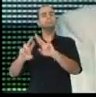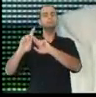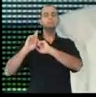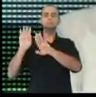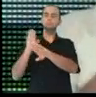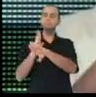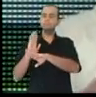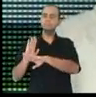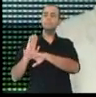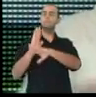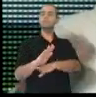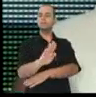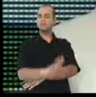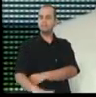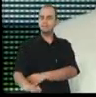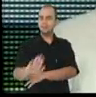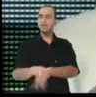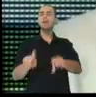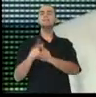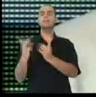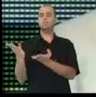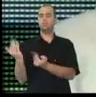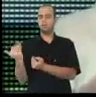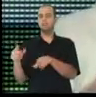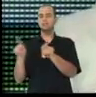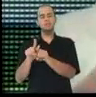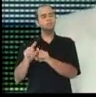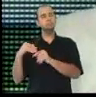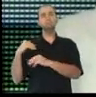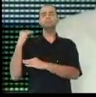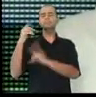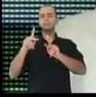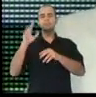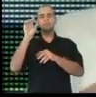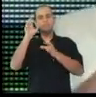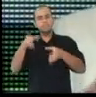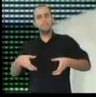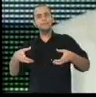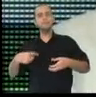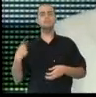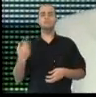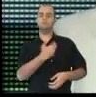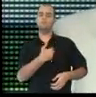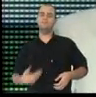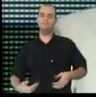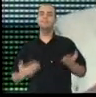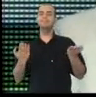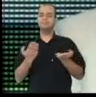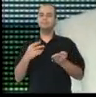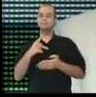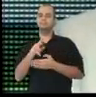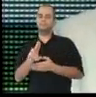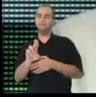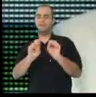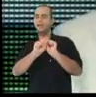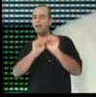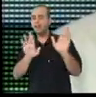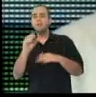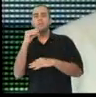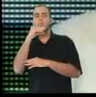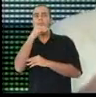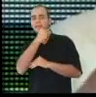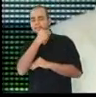à criança, ao adolescente, ao adulto excepcional, foi o nosso governo. E isso ficou claro não só no que